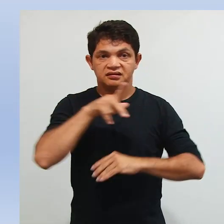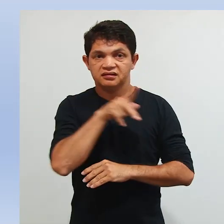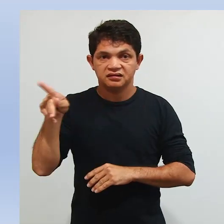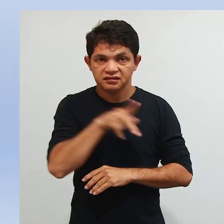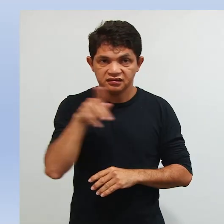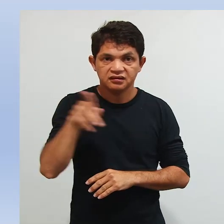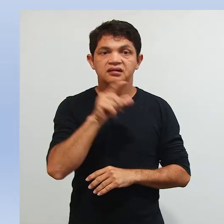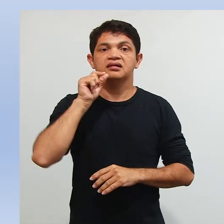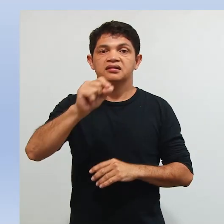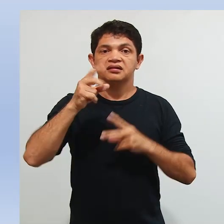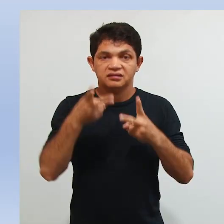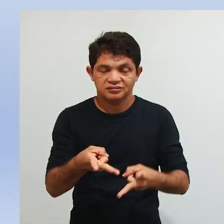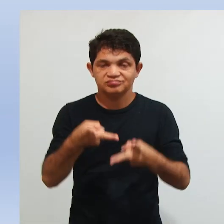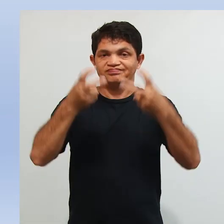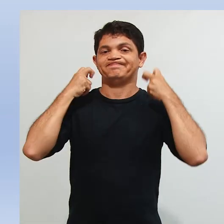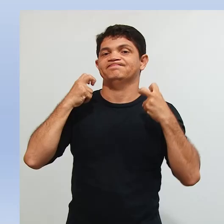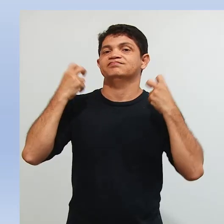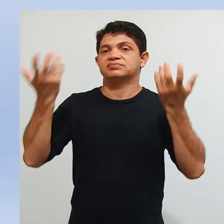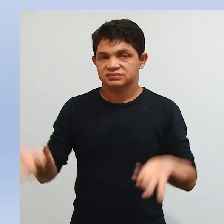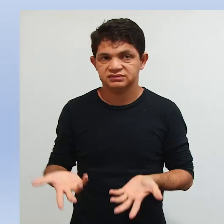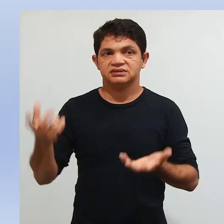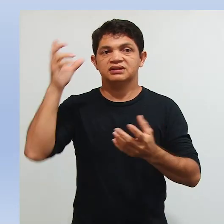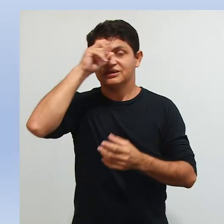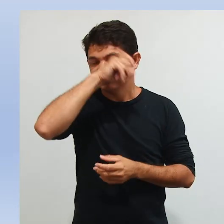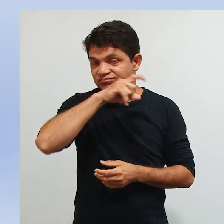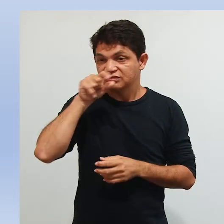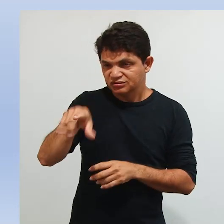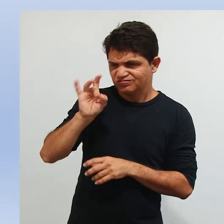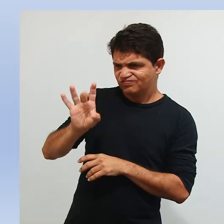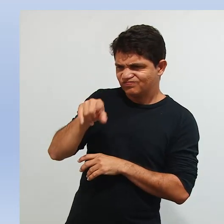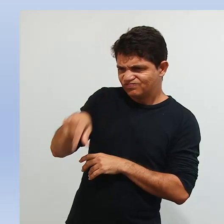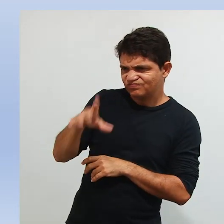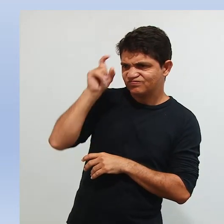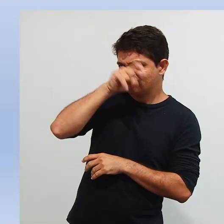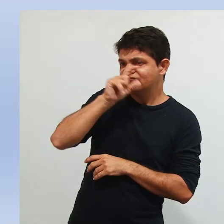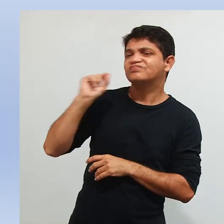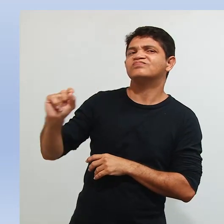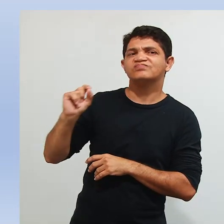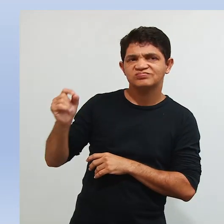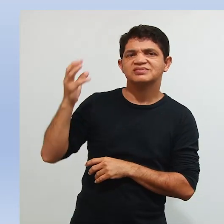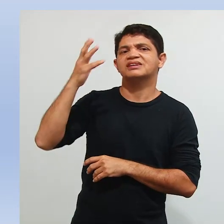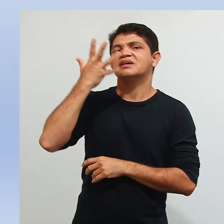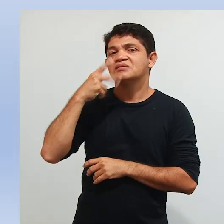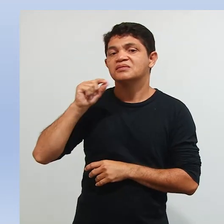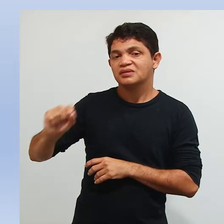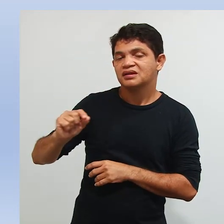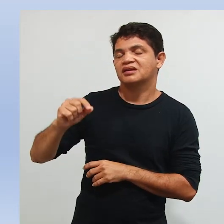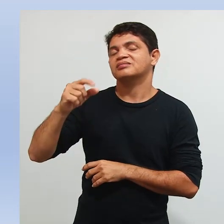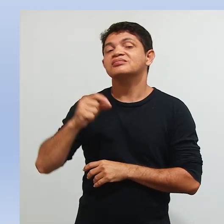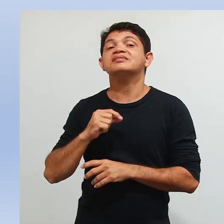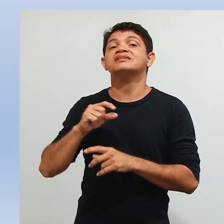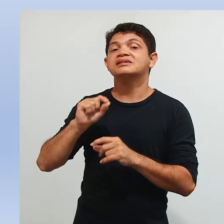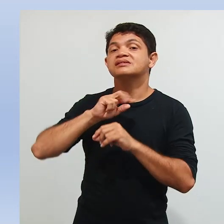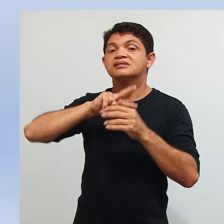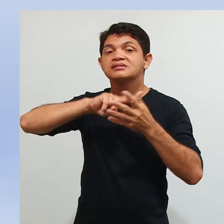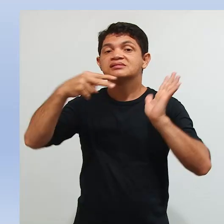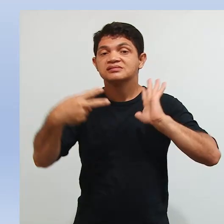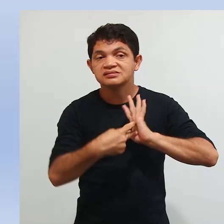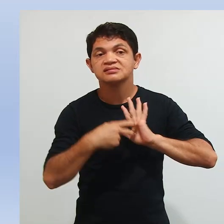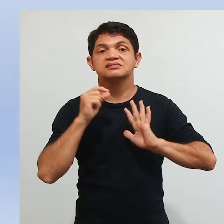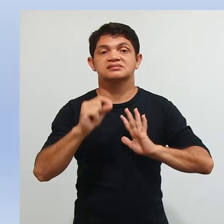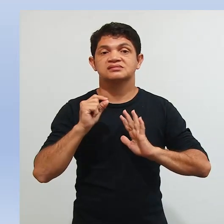de que não seja apenas uma dificuldade. Então aqui, ó, muito importante, a intensidade,